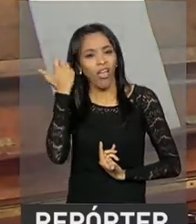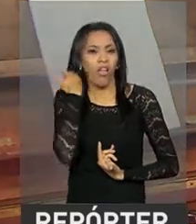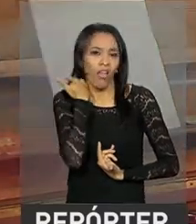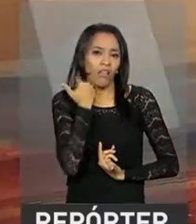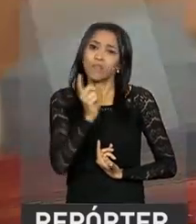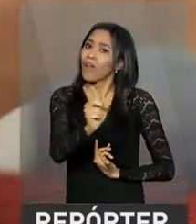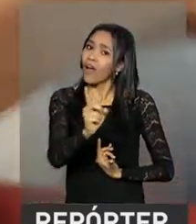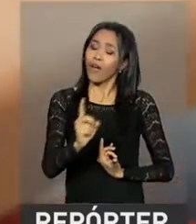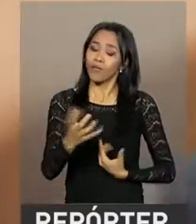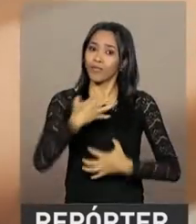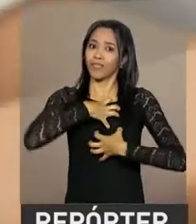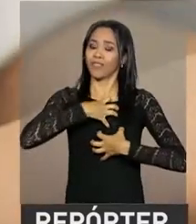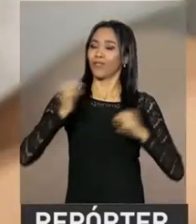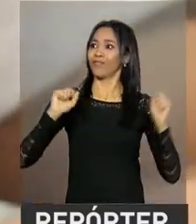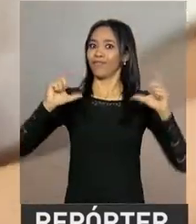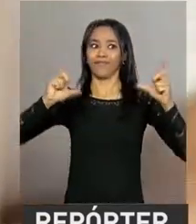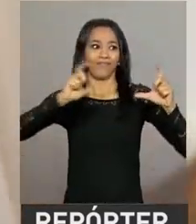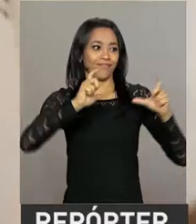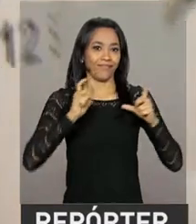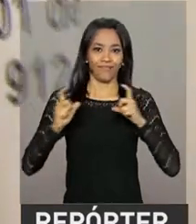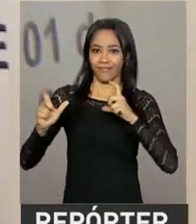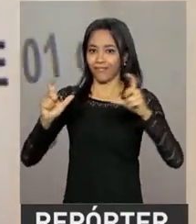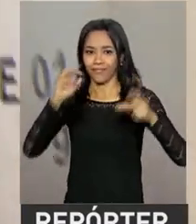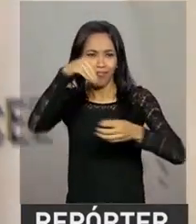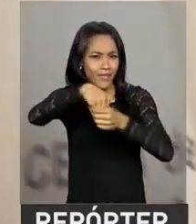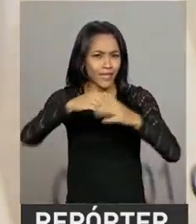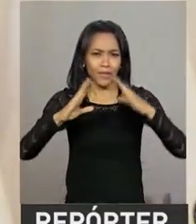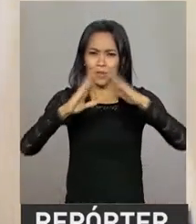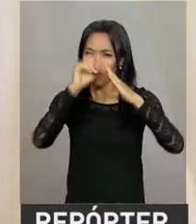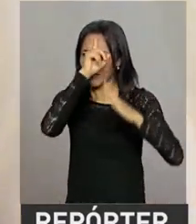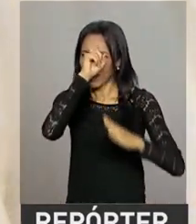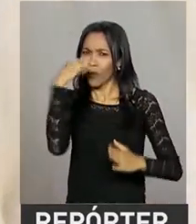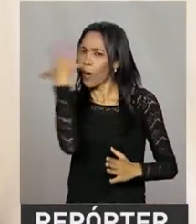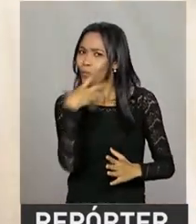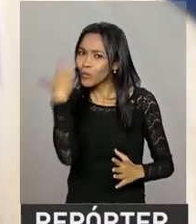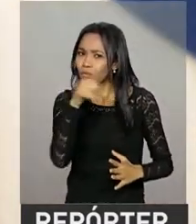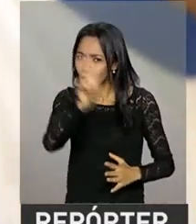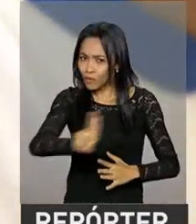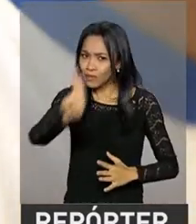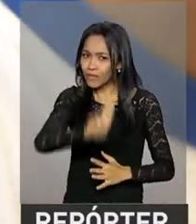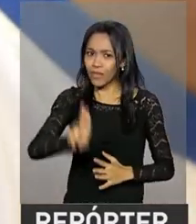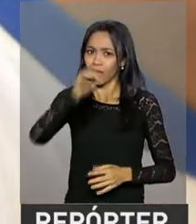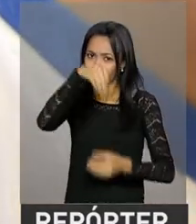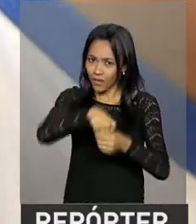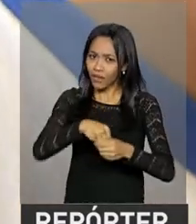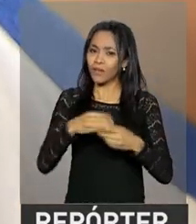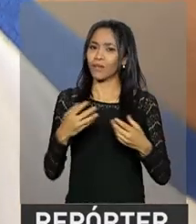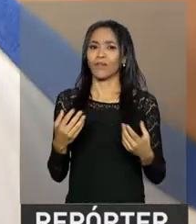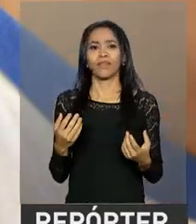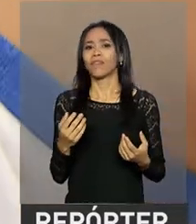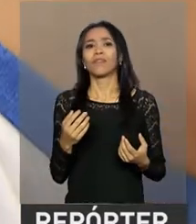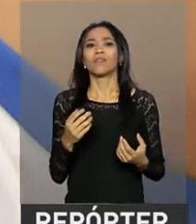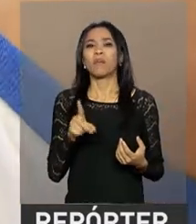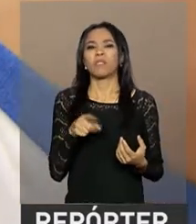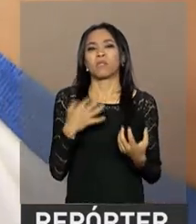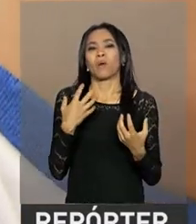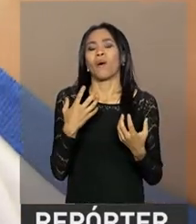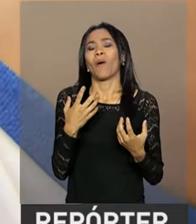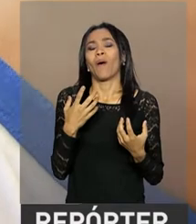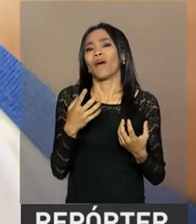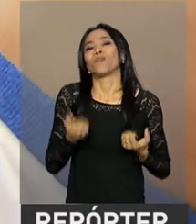energia trabalhar com a música fazendo uma fraude não é só é uma reunião todos o